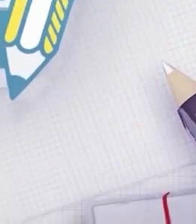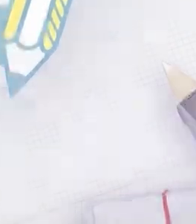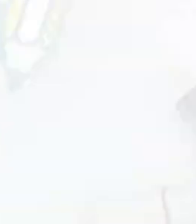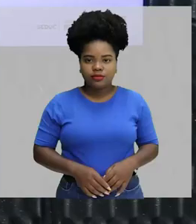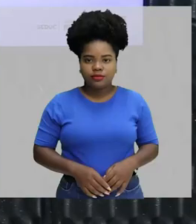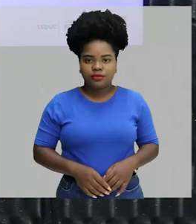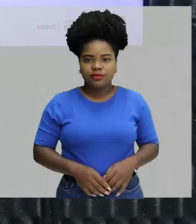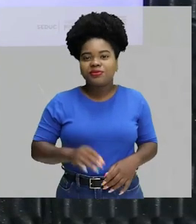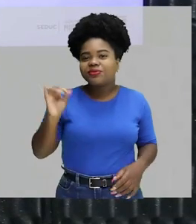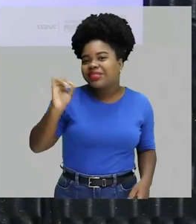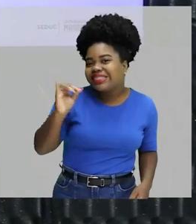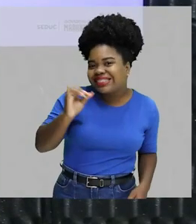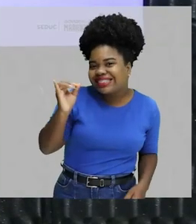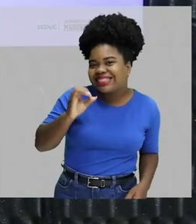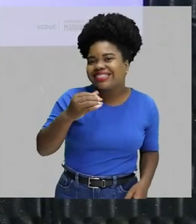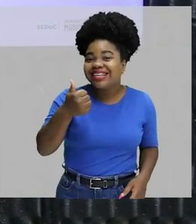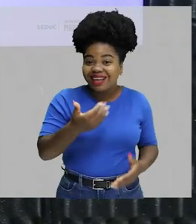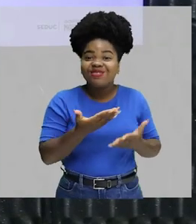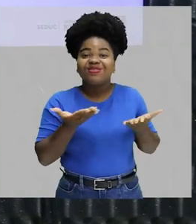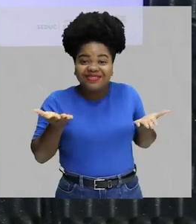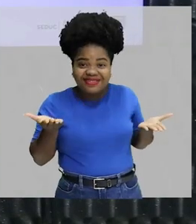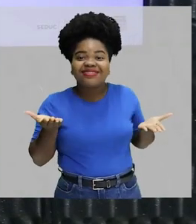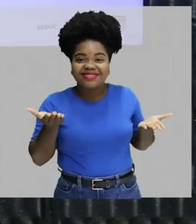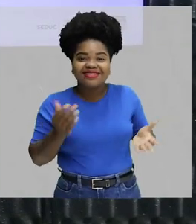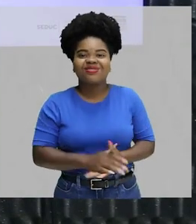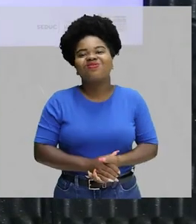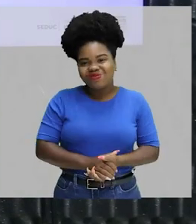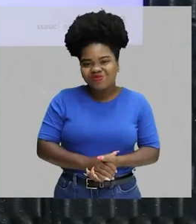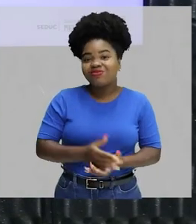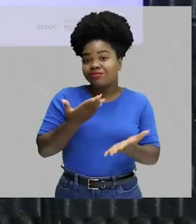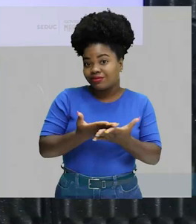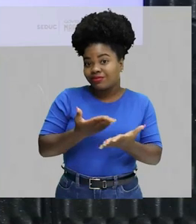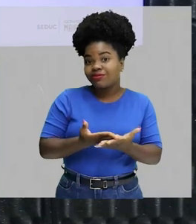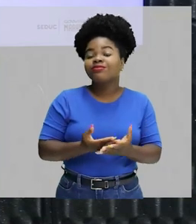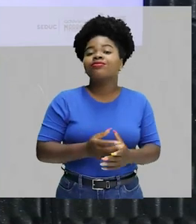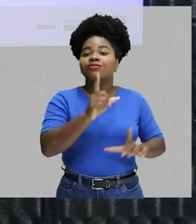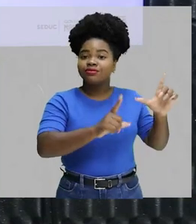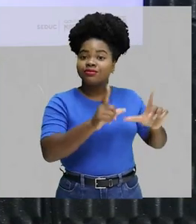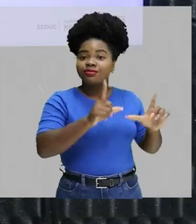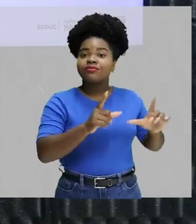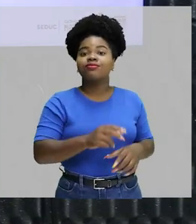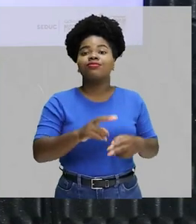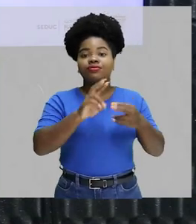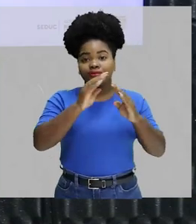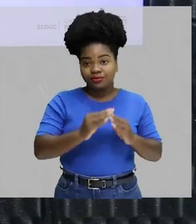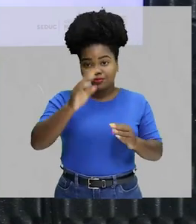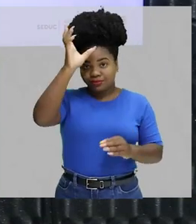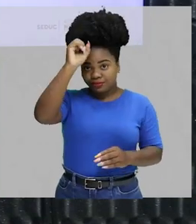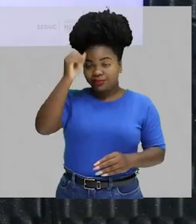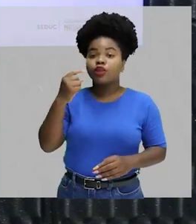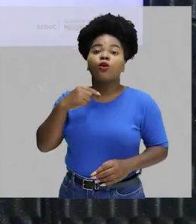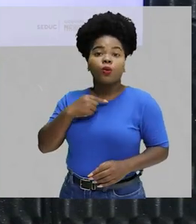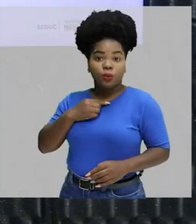próxima Oi chuchus tudo bem com vocês mais uma aula do programa fica em casa aprendendo comigo